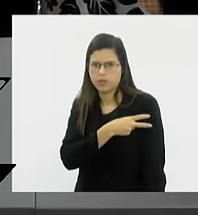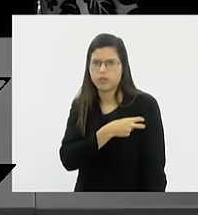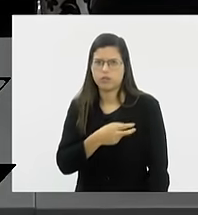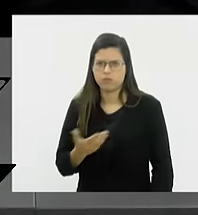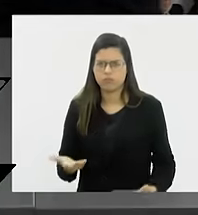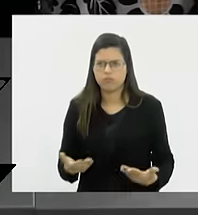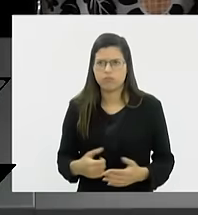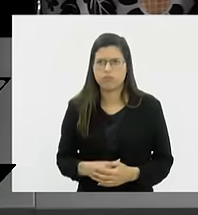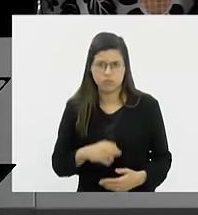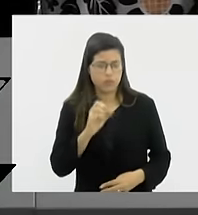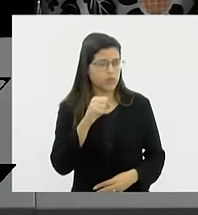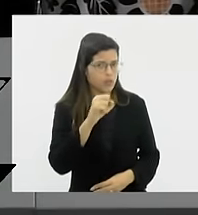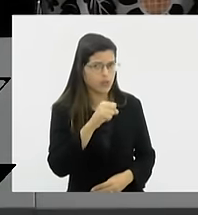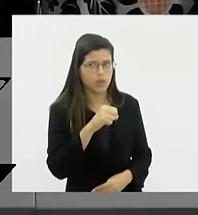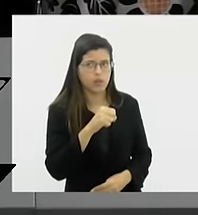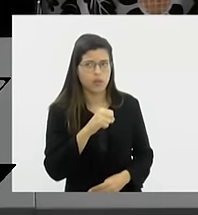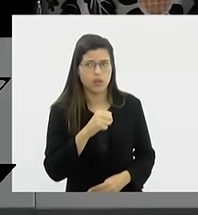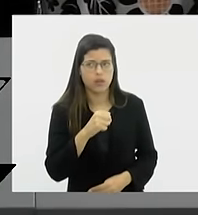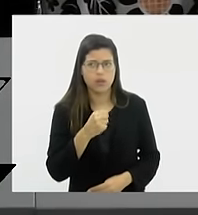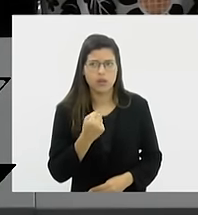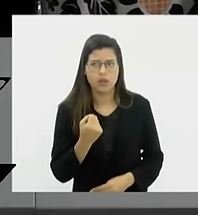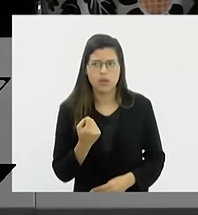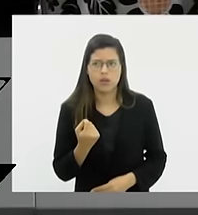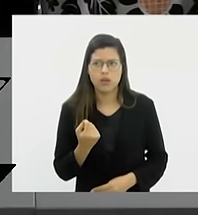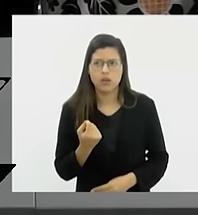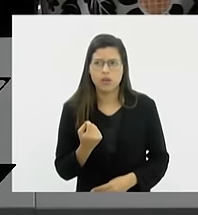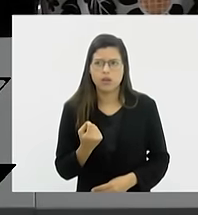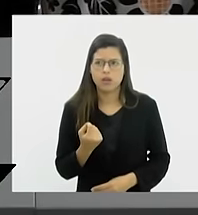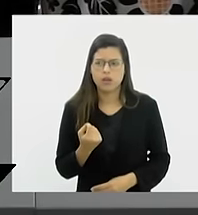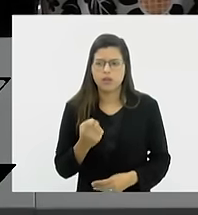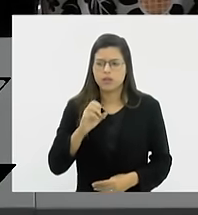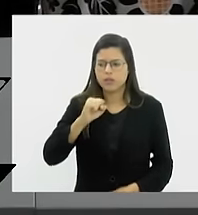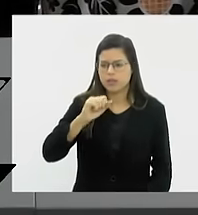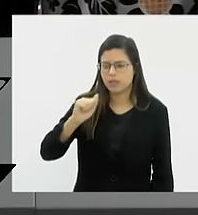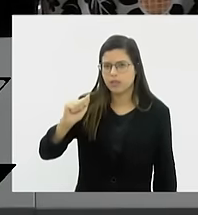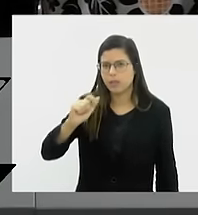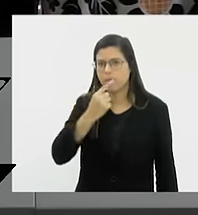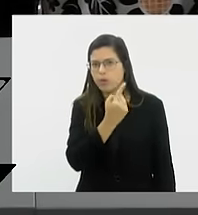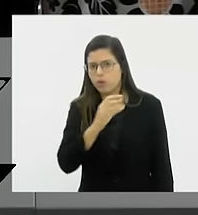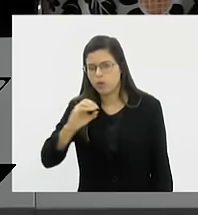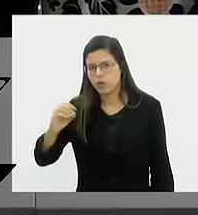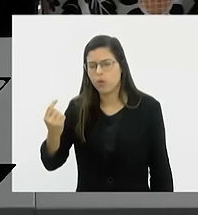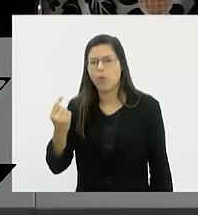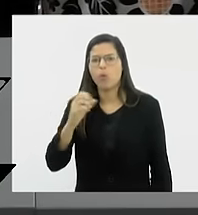delas. 1001, Salineira, Montes Brancos.